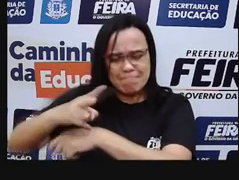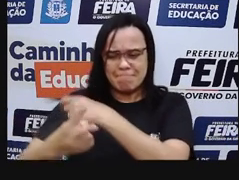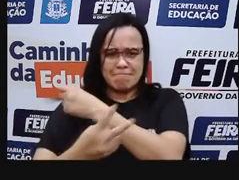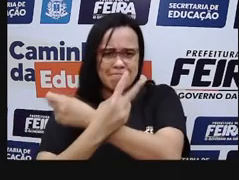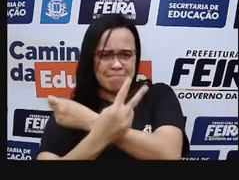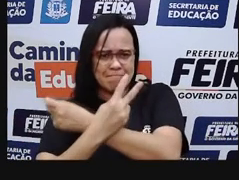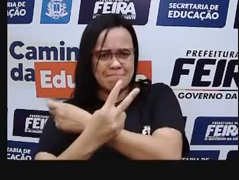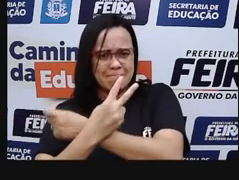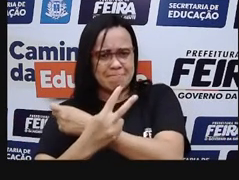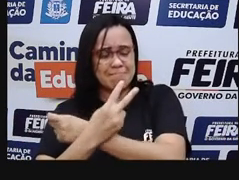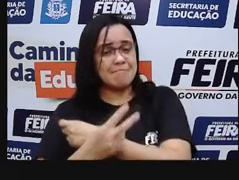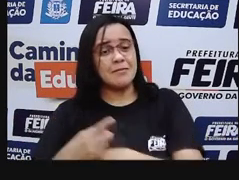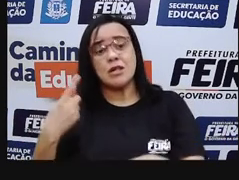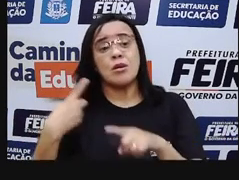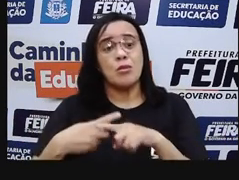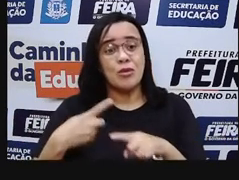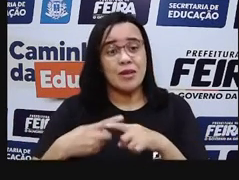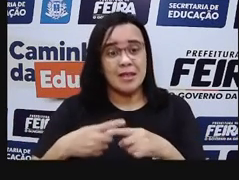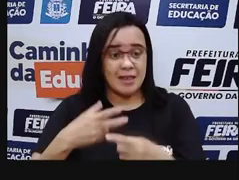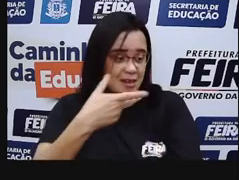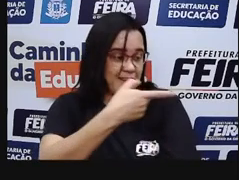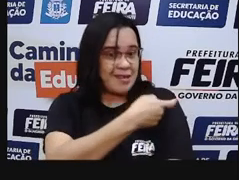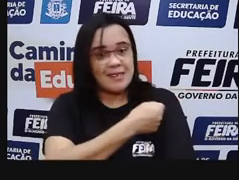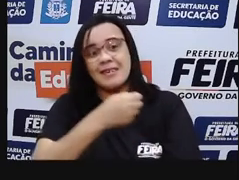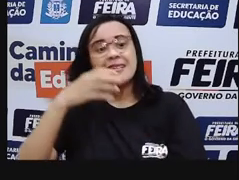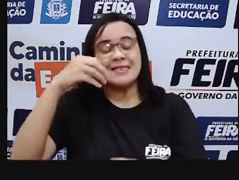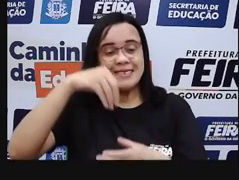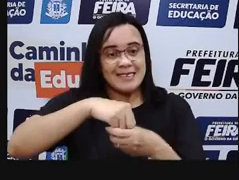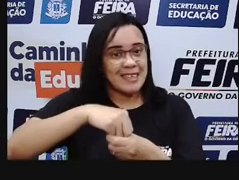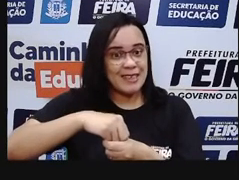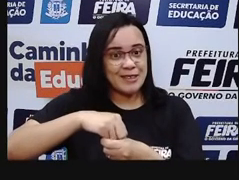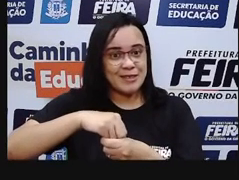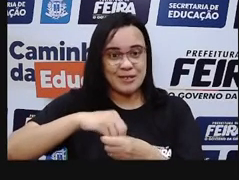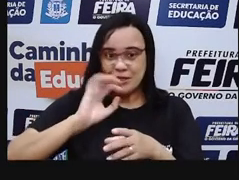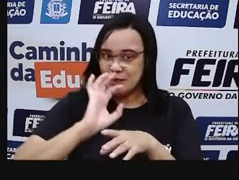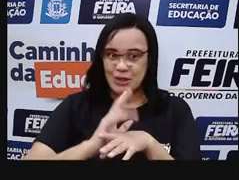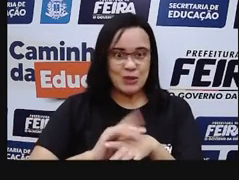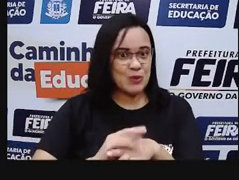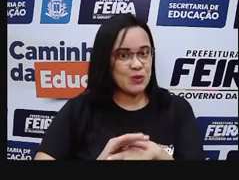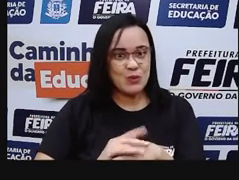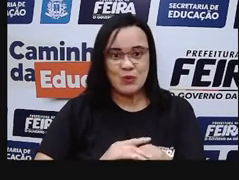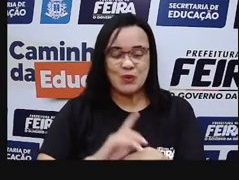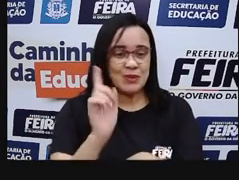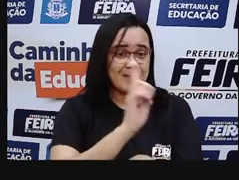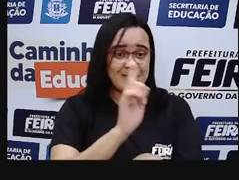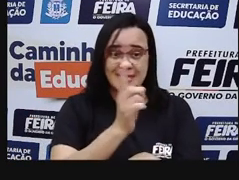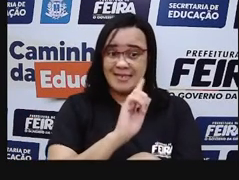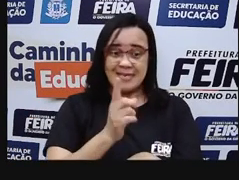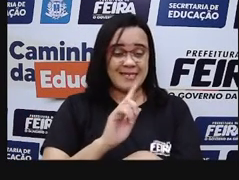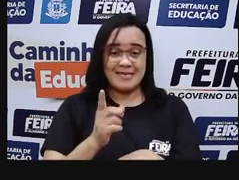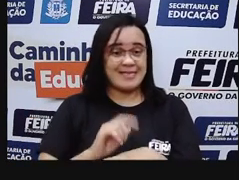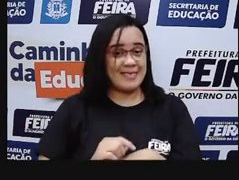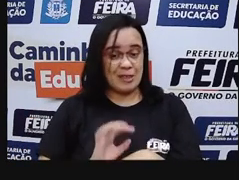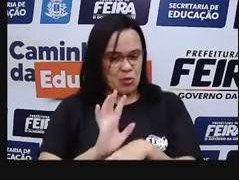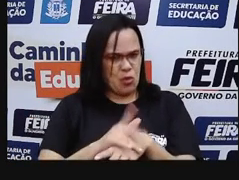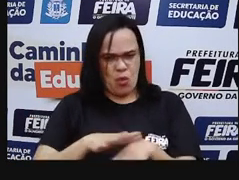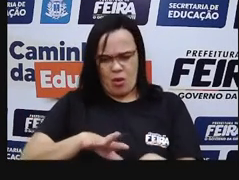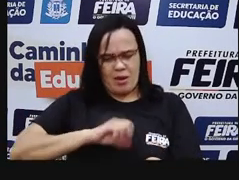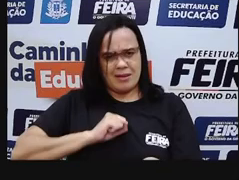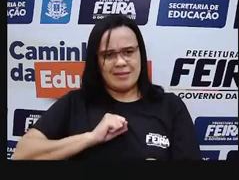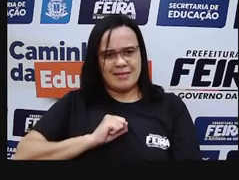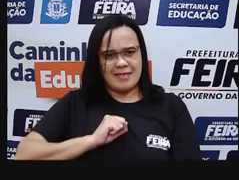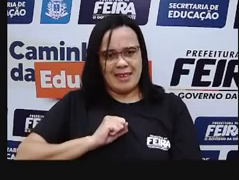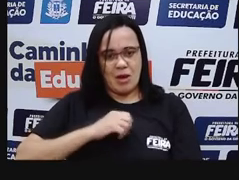na vacina ele não vai nos causadores certo ele vai ser o que eles vá o estilo ao nosso corpo